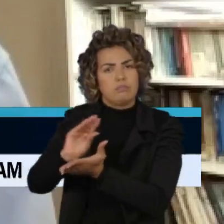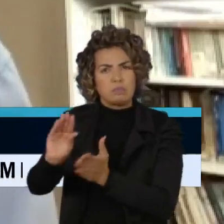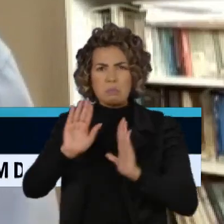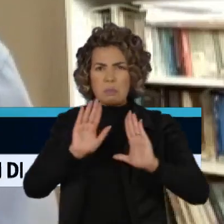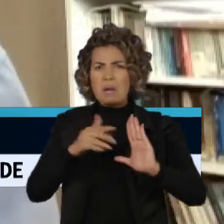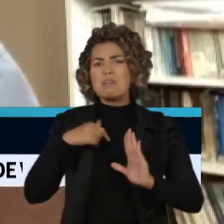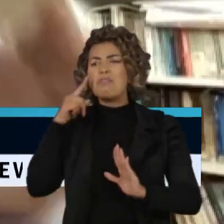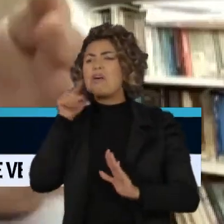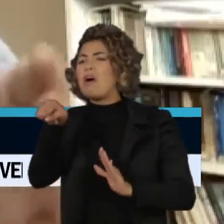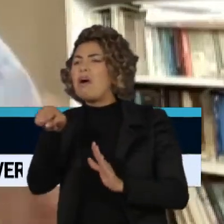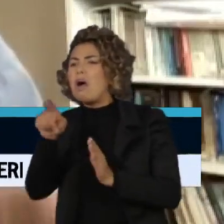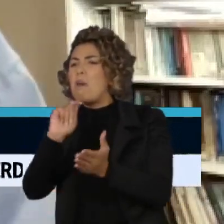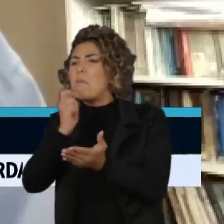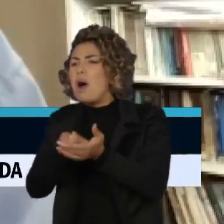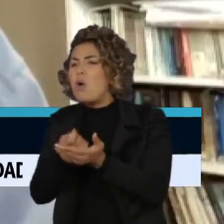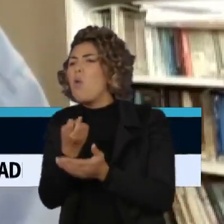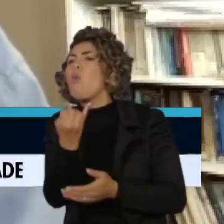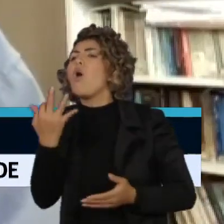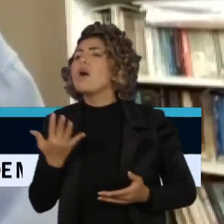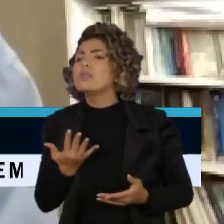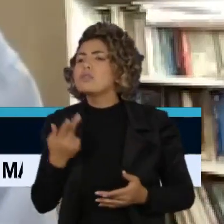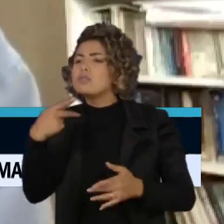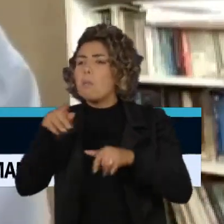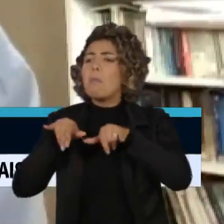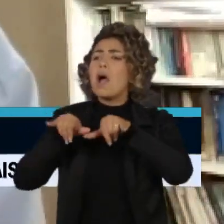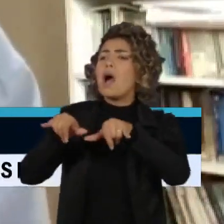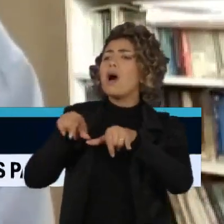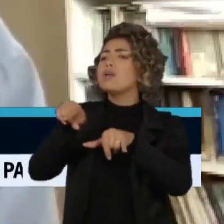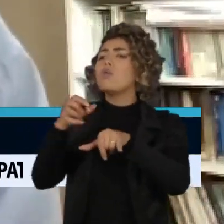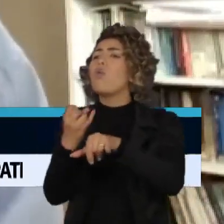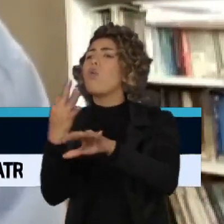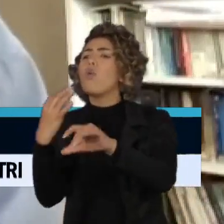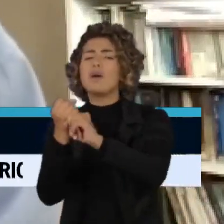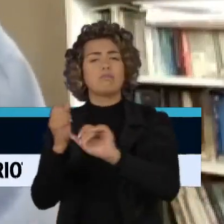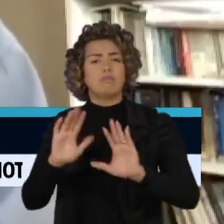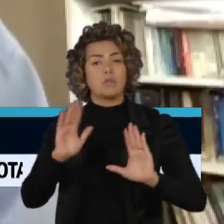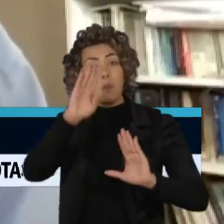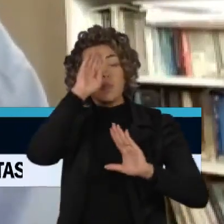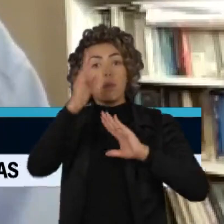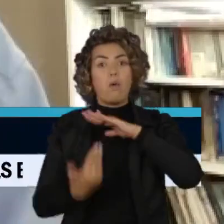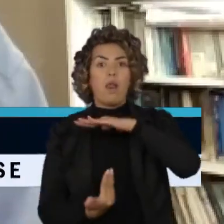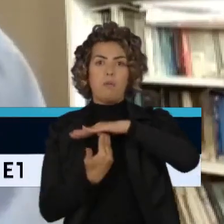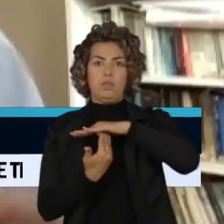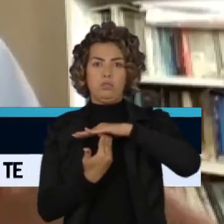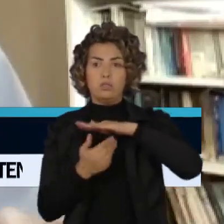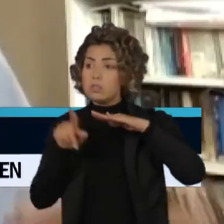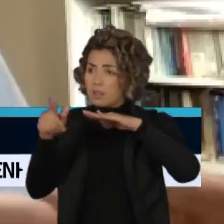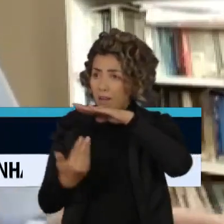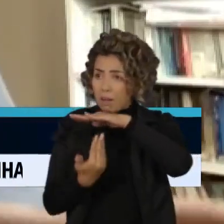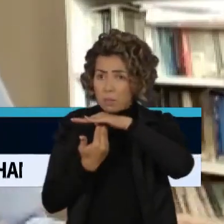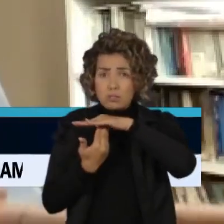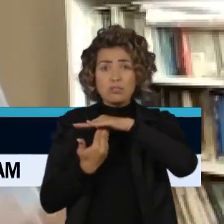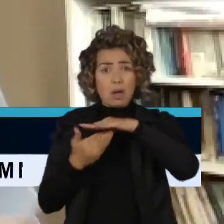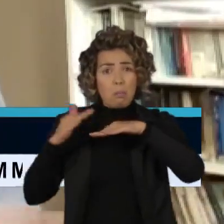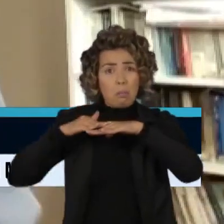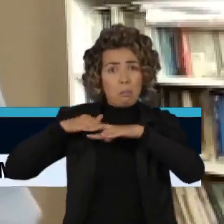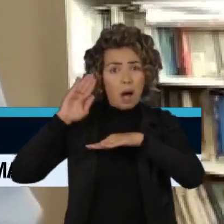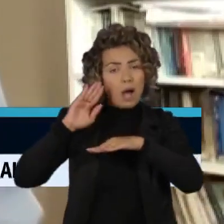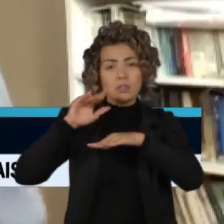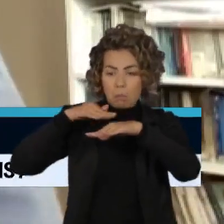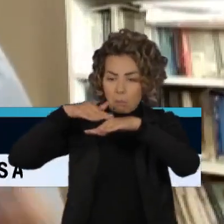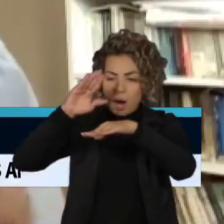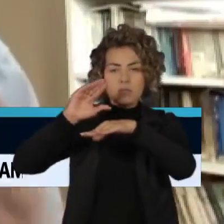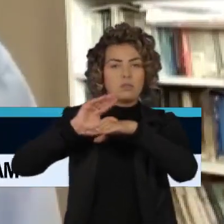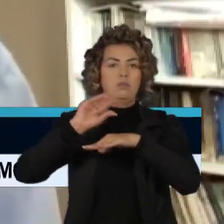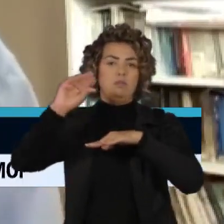cada um consome eu estabeleci um teto e vou devolver esse teto para aqueles que são os mais pobres dentro do programa Bolsa